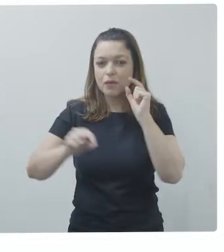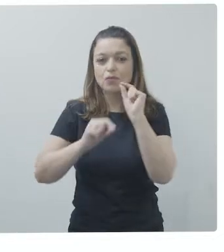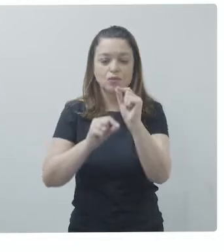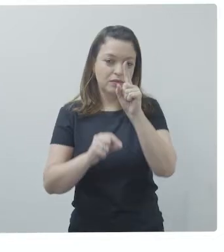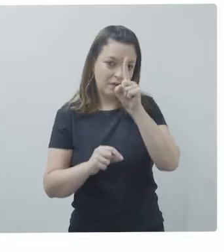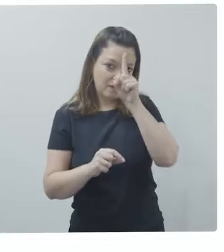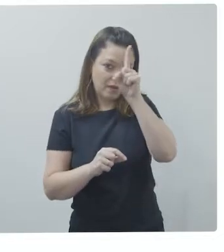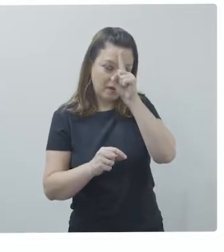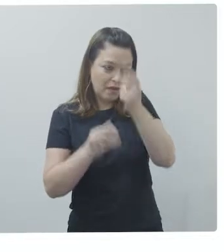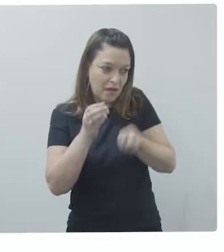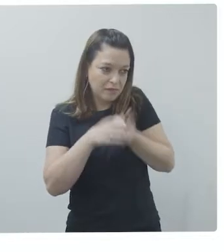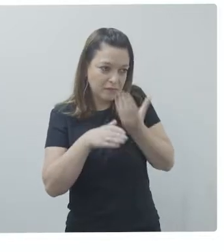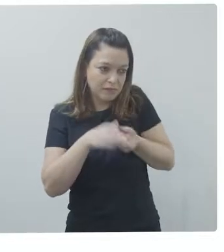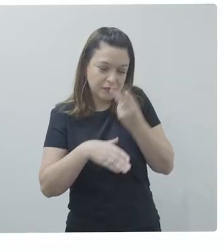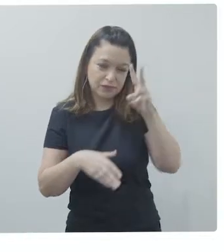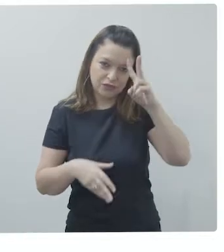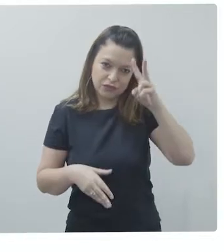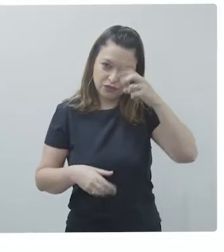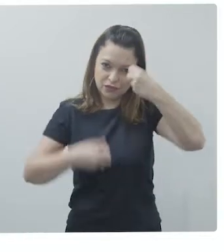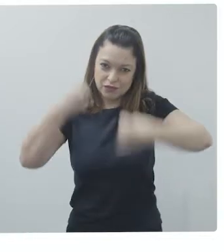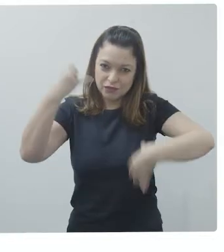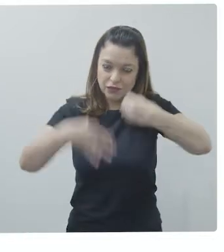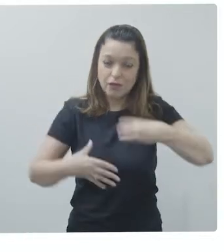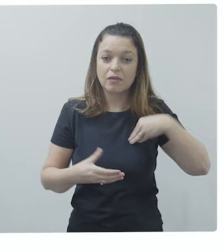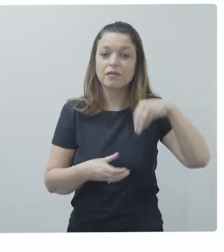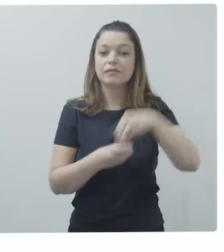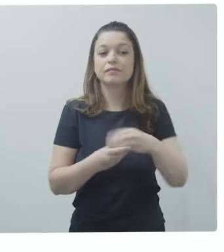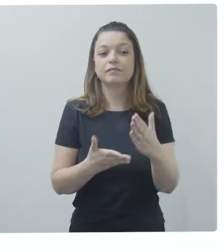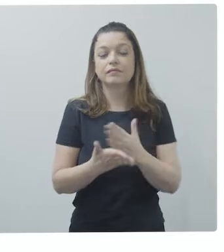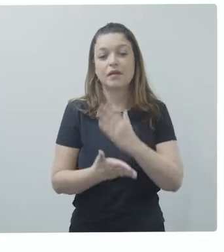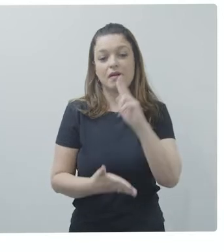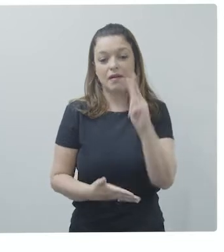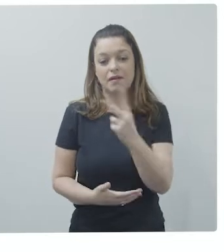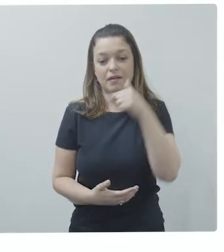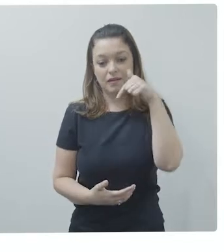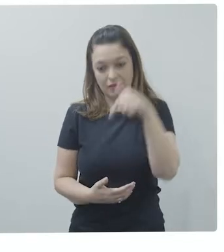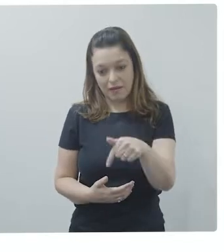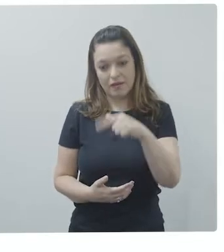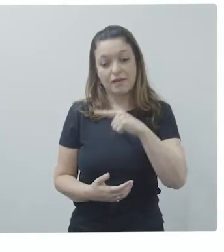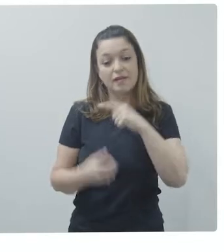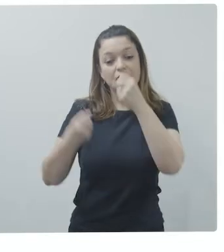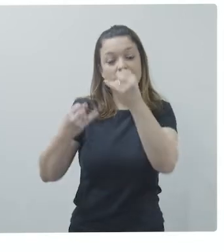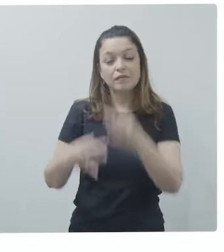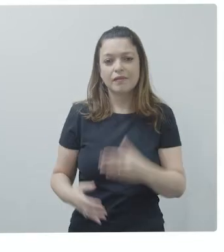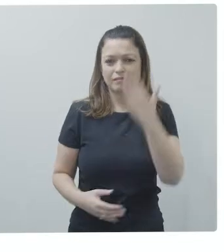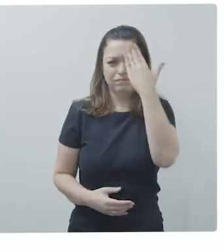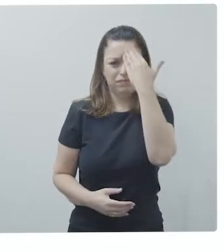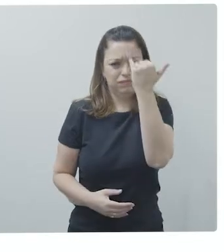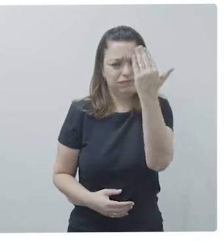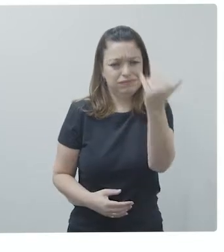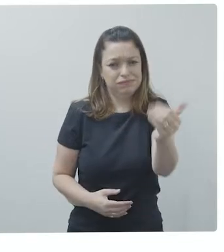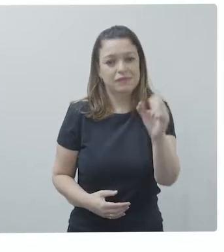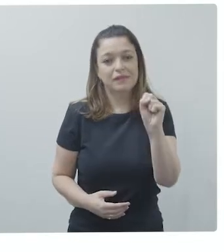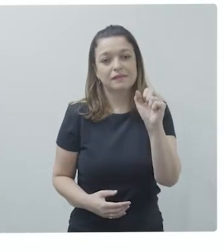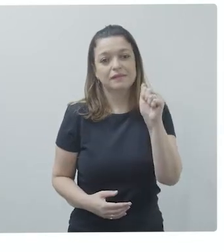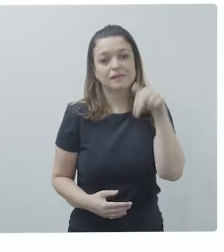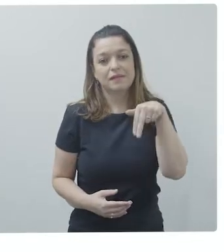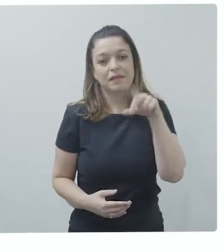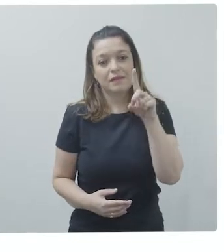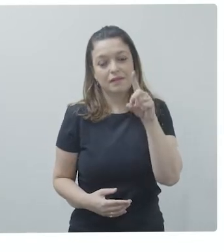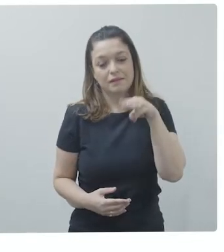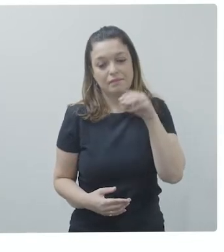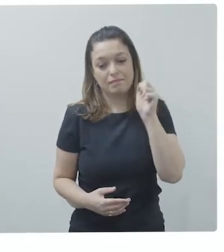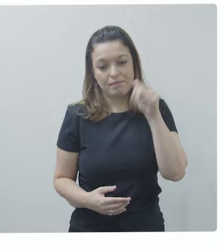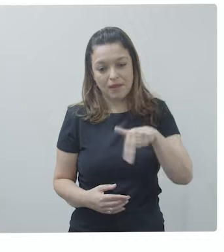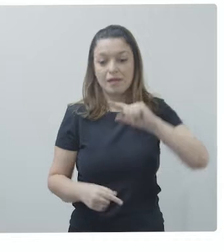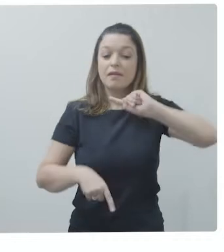únicos o levou para o mundo dos quadrinhos, com a aclamada série Sandman, e depois para a ficção adulta e